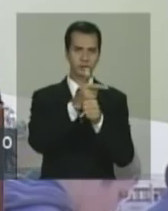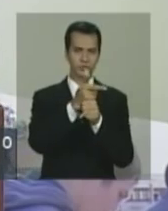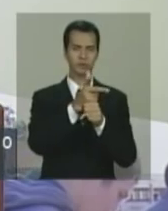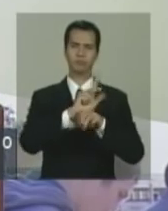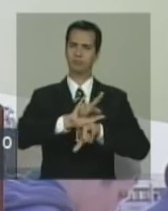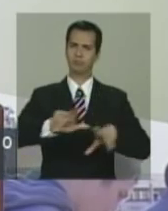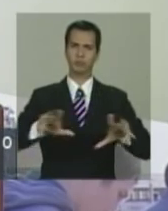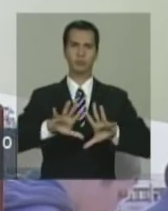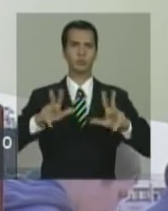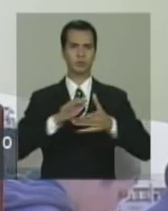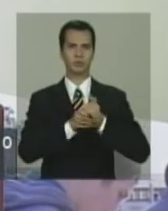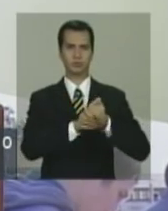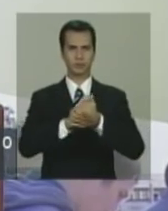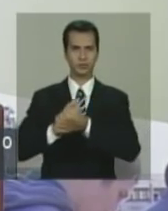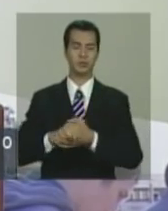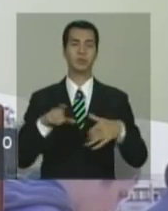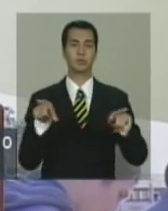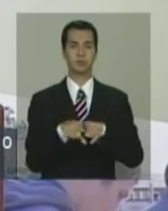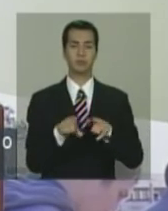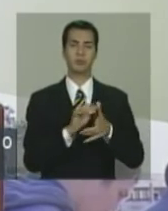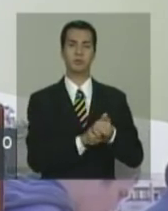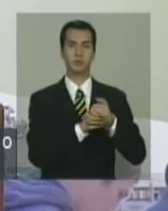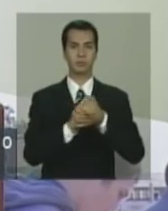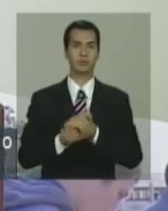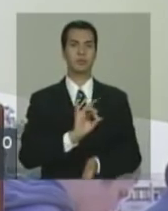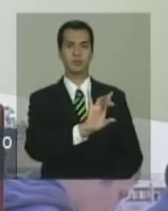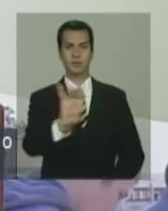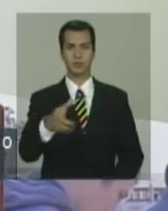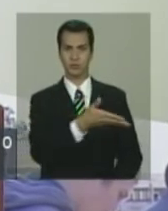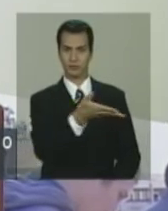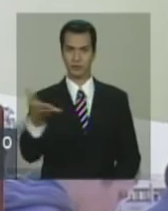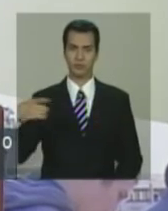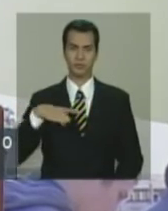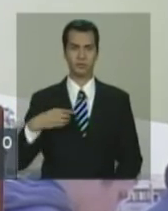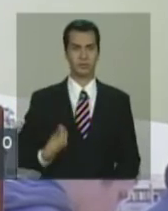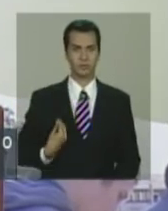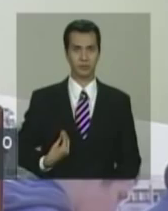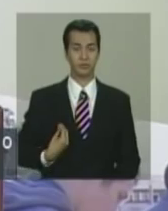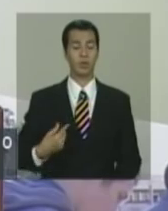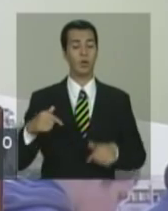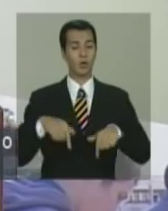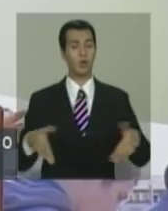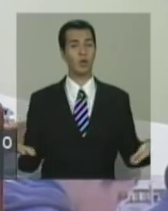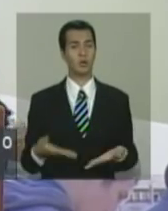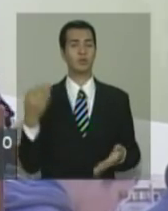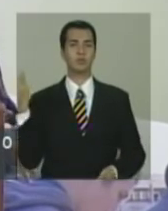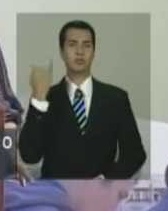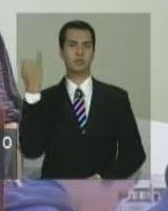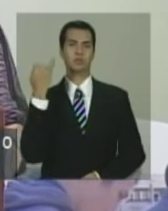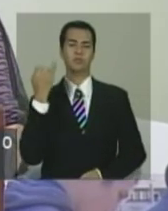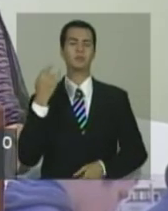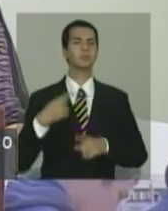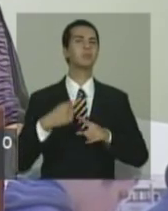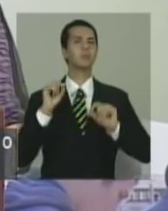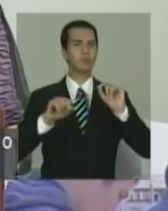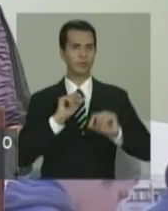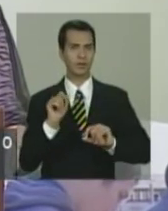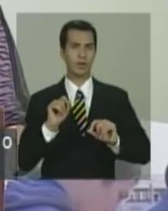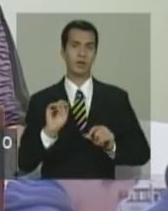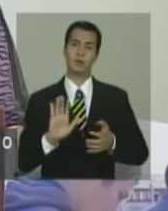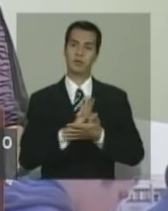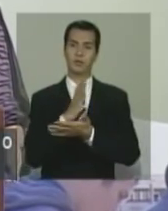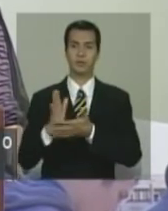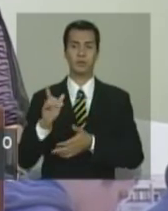Cumprimentar cada um dos presentes, dizer que, para nós, esse é um momento importante, principalmente para aqueles que têm